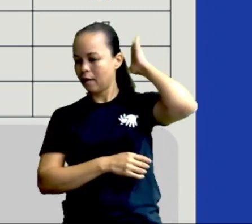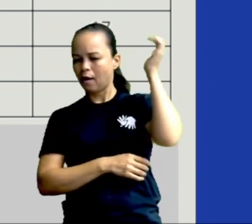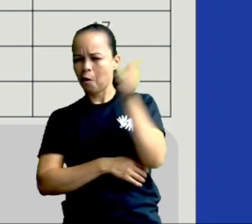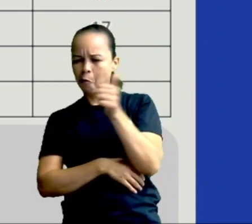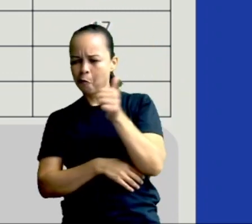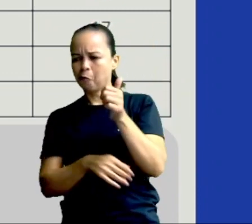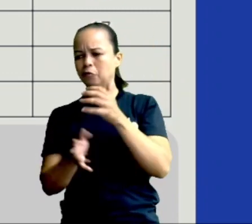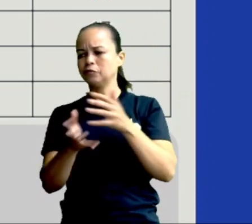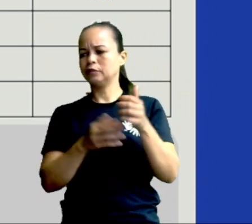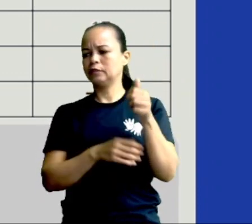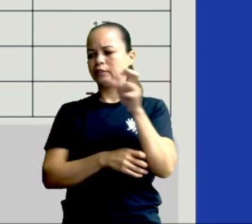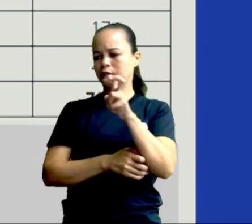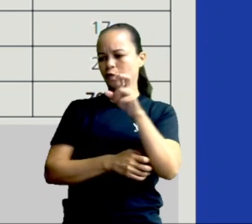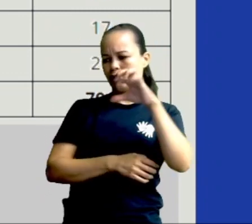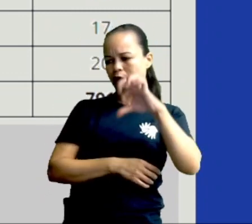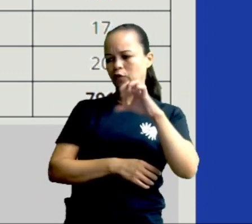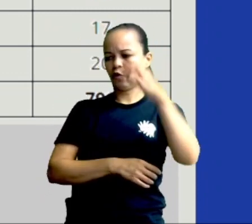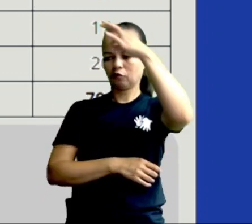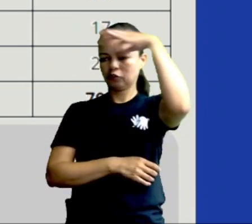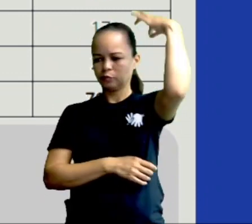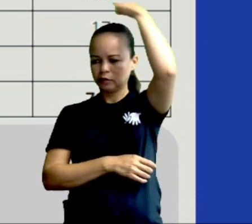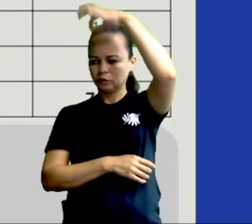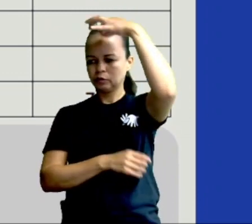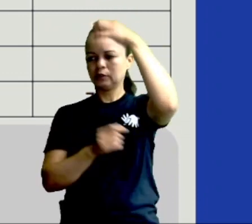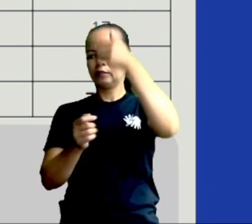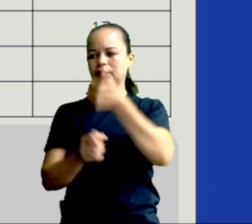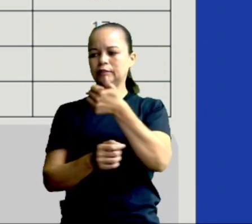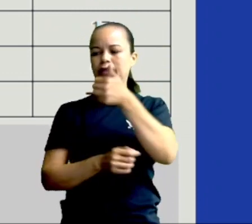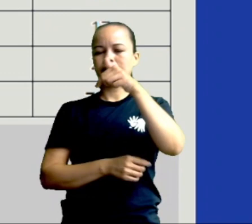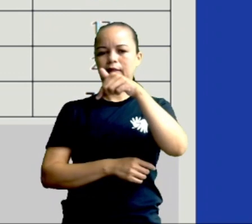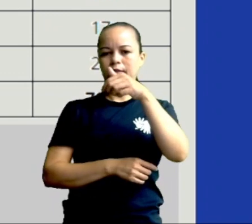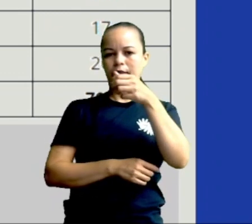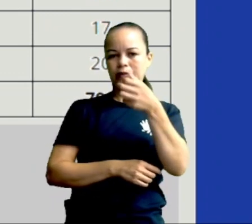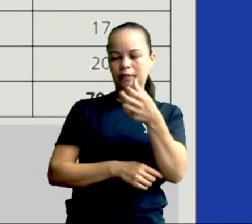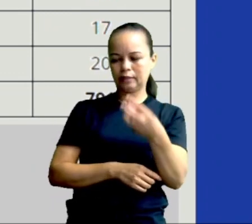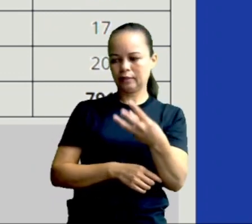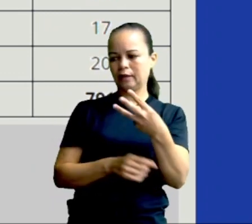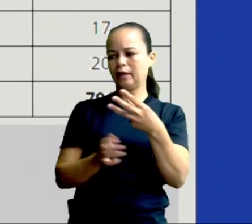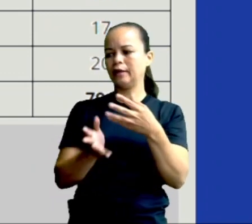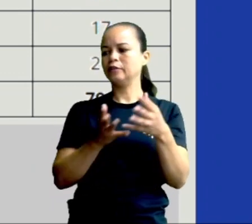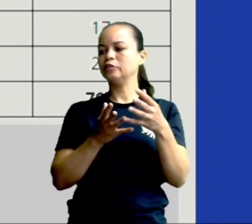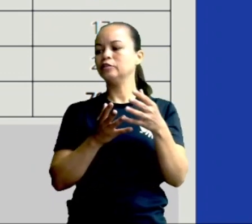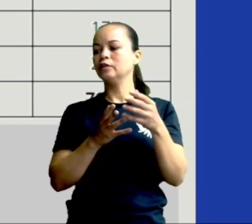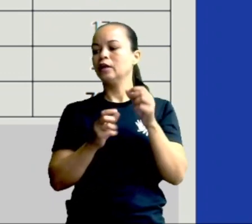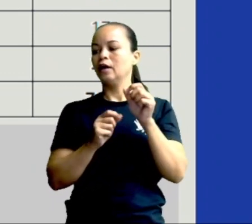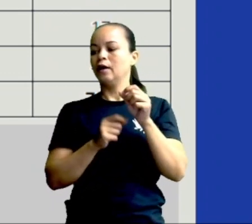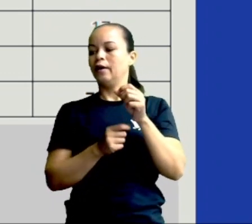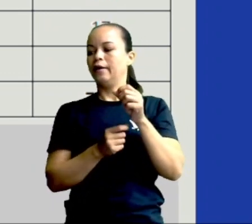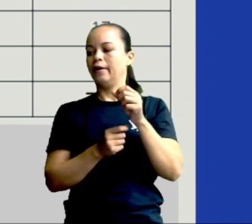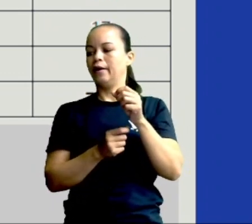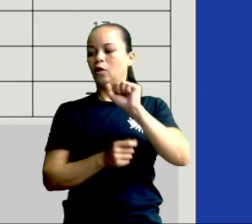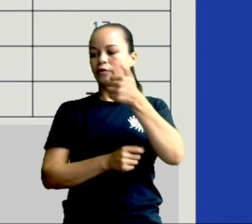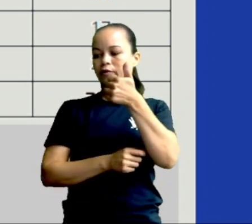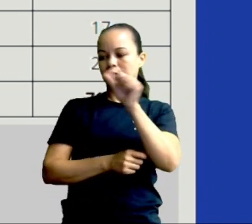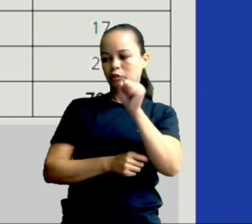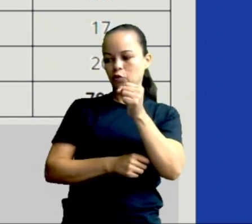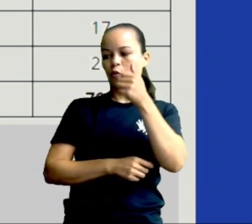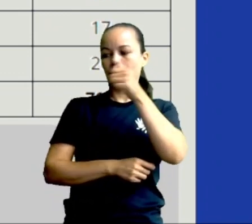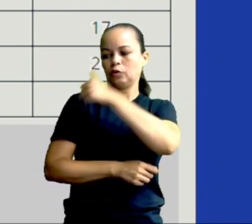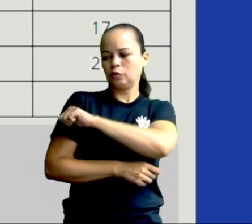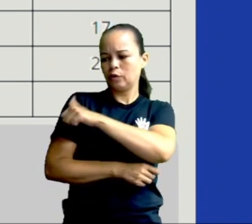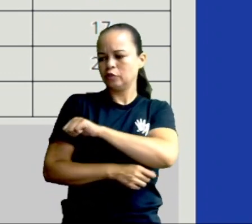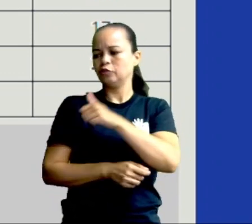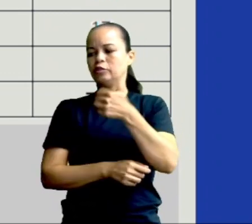de Janeiro 18 e São Paulo 67. Colocando isso em ordem, eu vou ter o quê? 1, 9, 11,